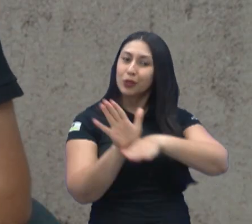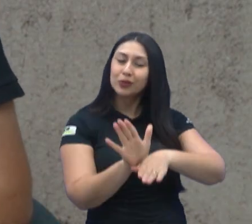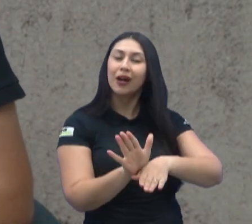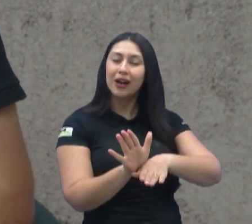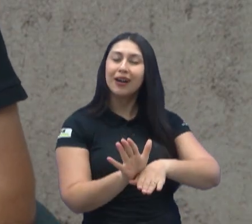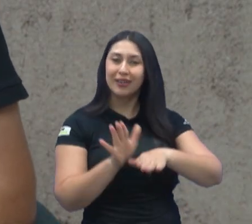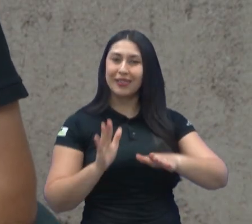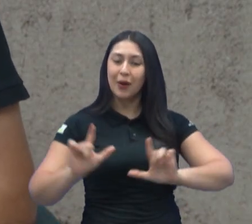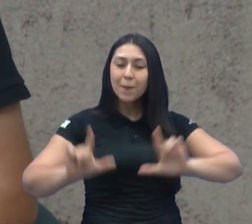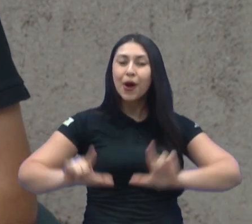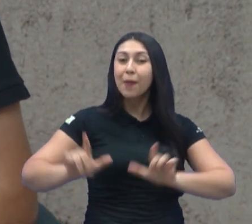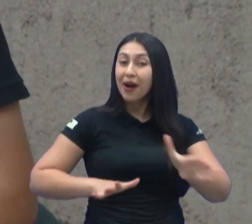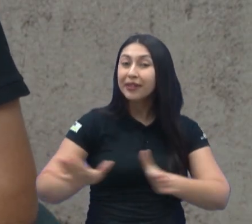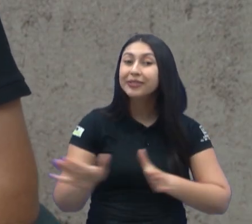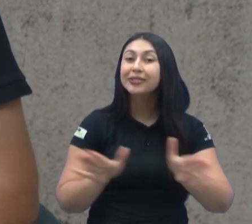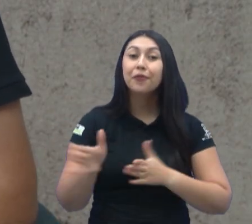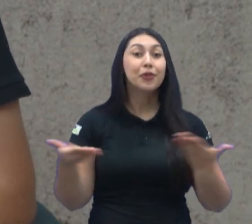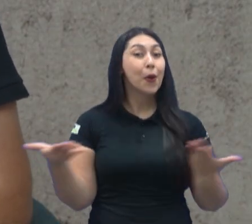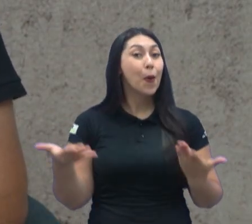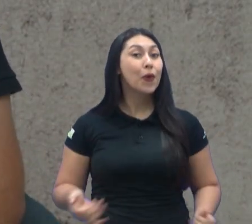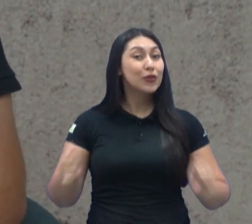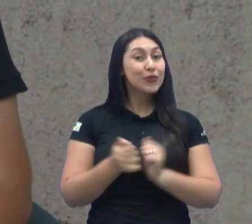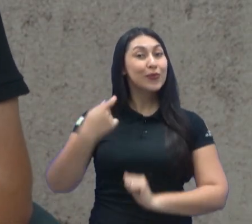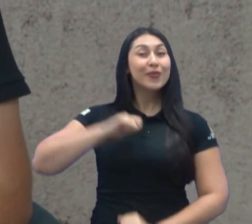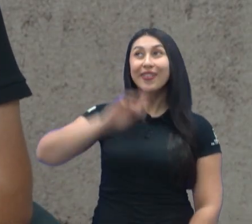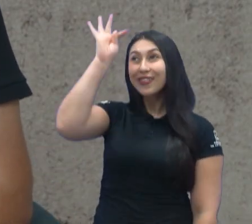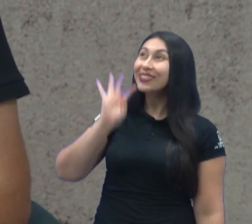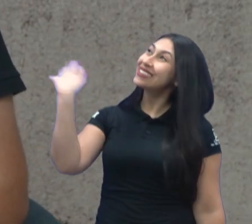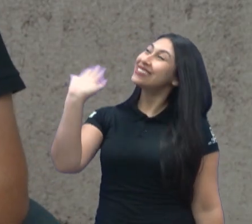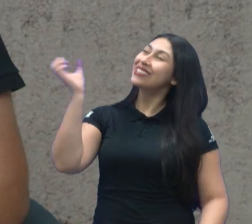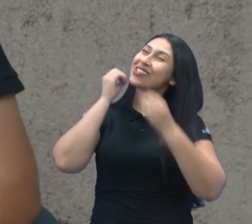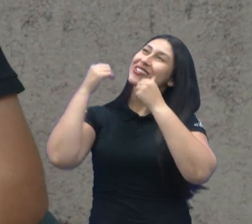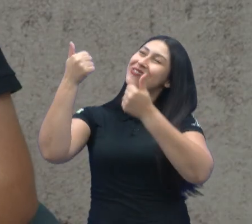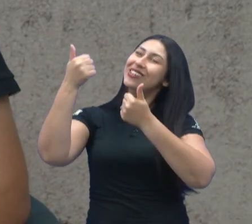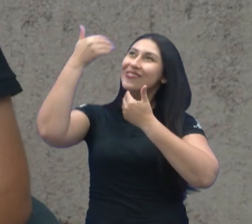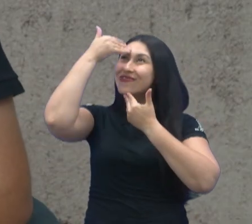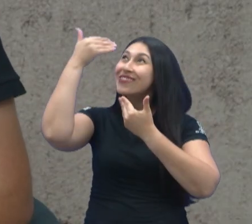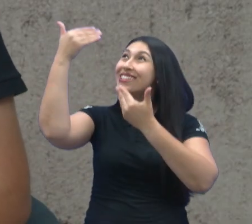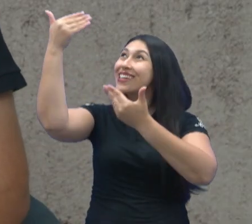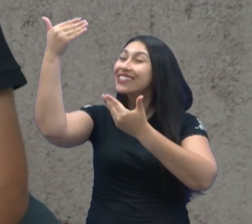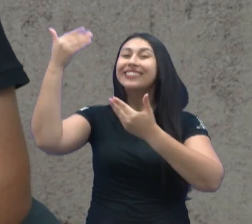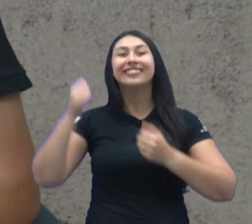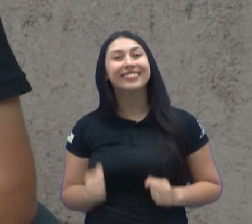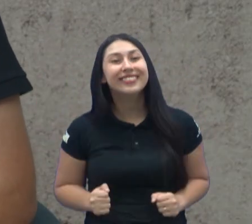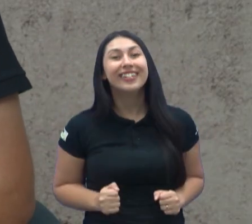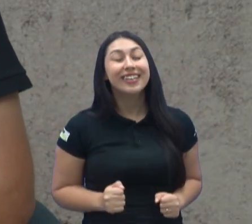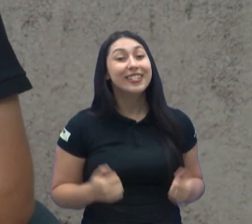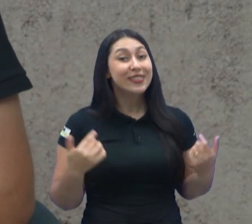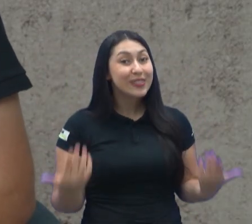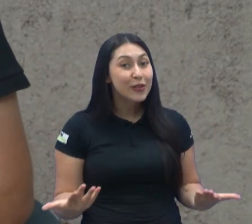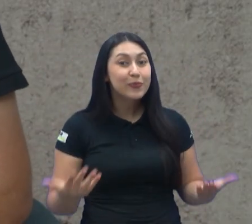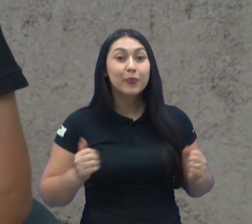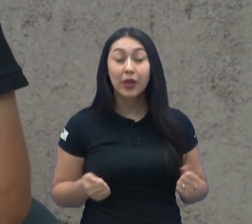mais acessível. E comigo hoje aqui, a Tamires Caetano. Tudo bem, Tamires? Seja bem-vinda, muito obrigado. Olha só, gente, no